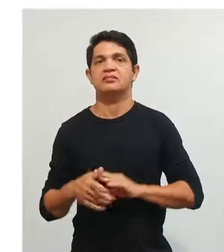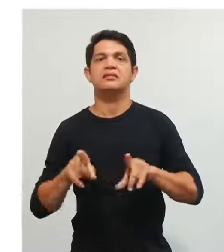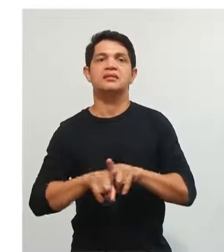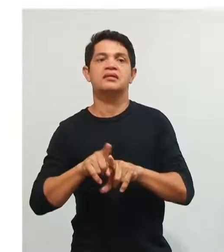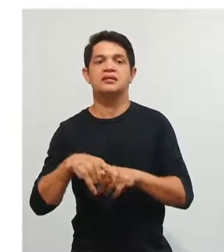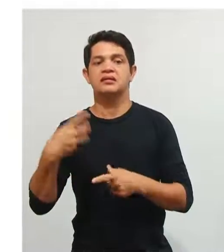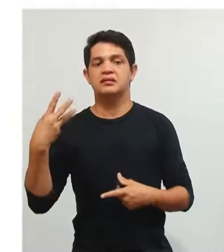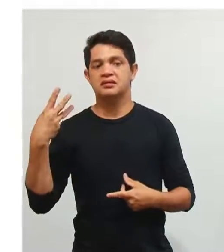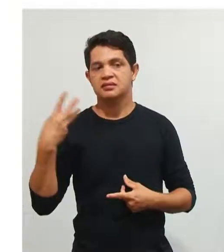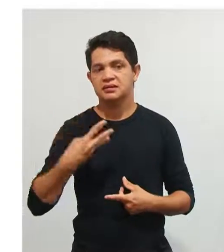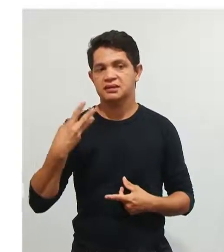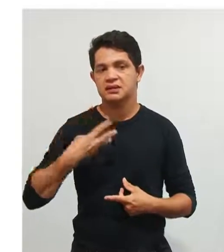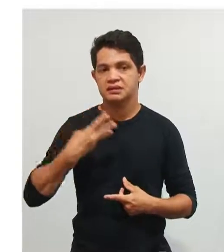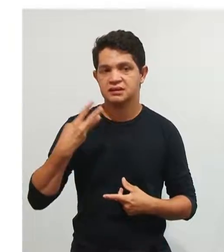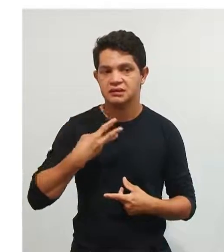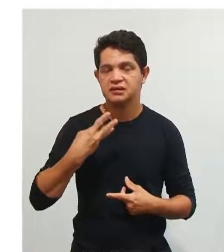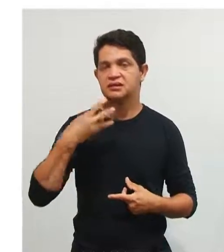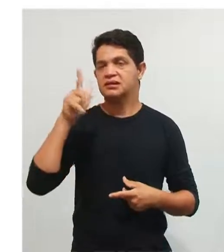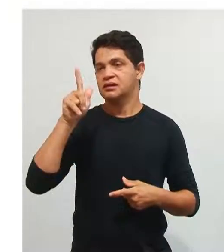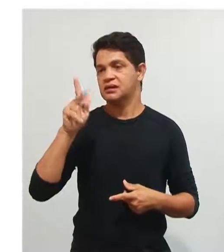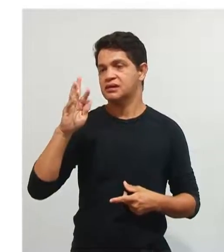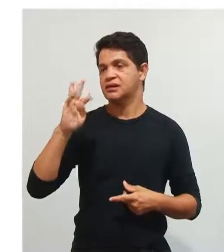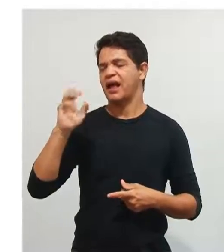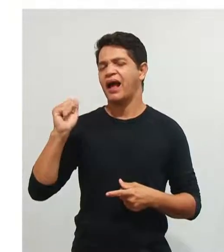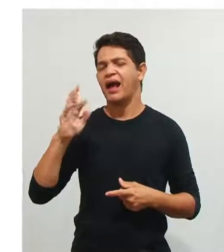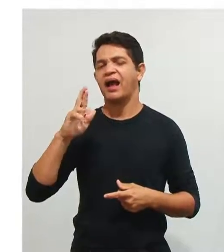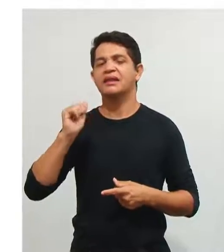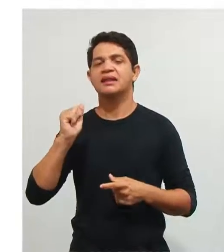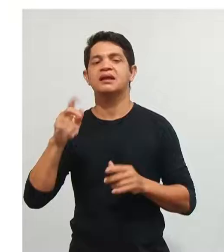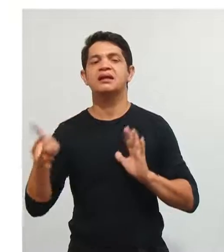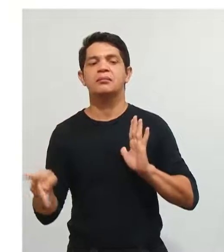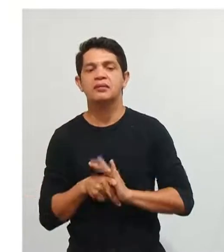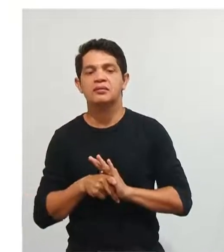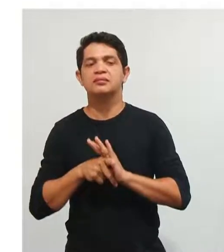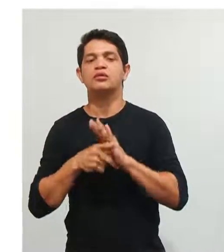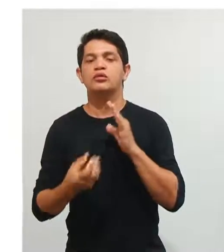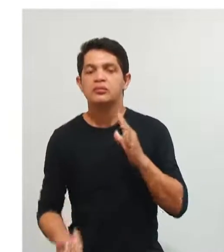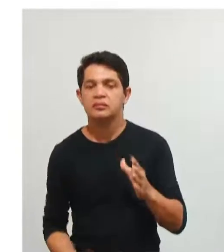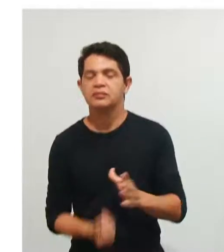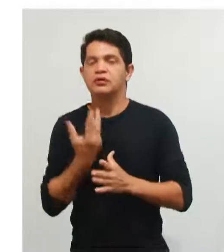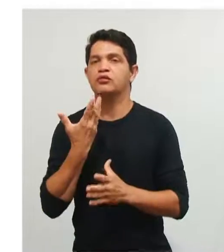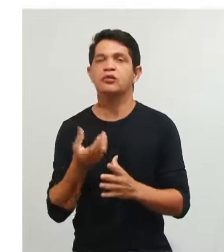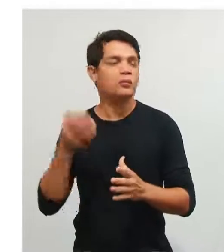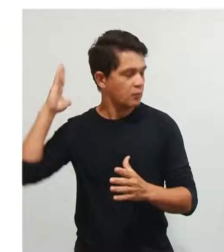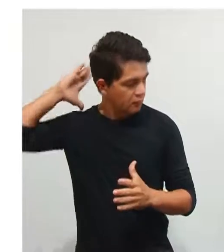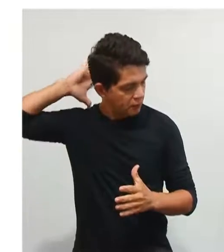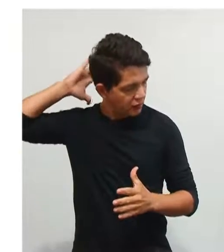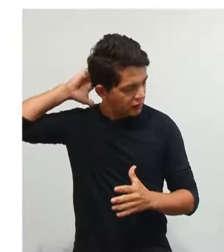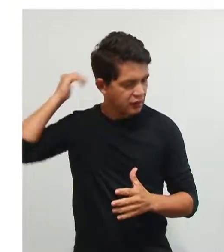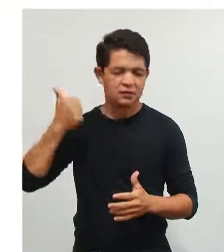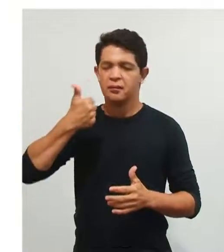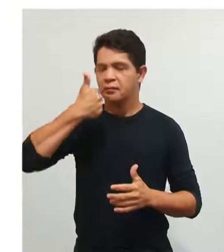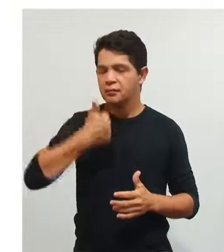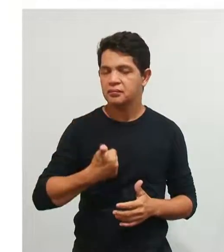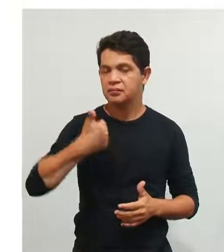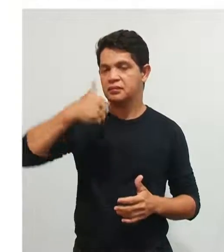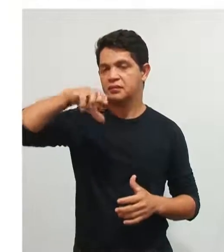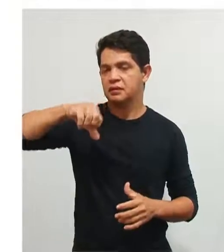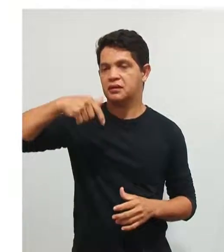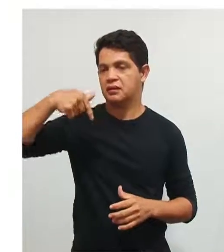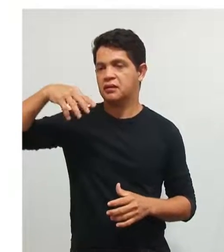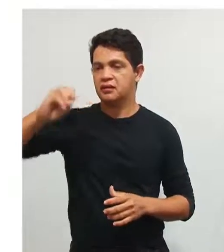Terceiro, nós vamos falar sobre a guitarrada. A guitarrada foi criada no Pará durante a década de